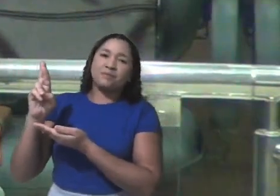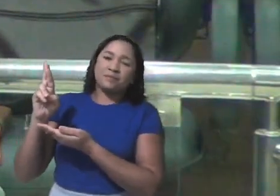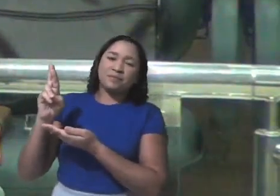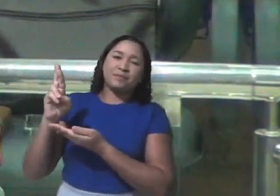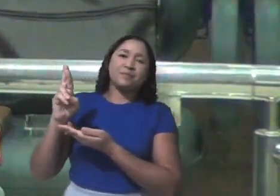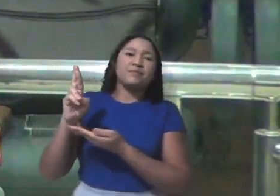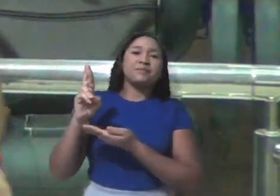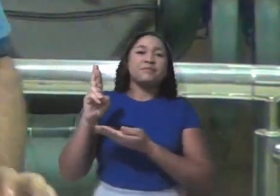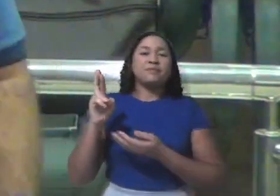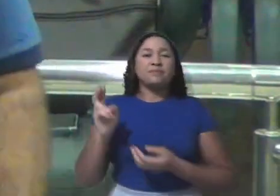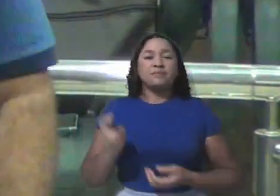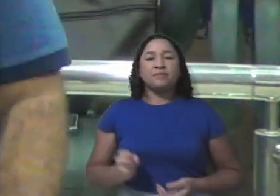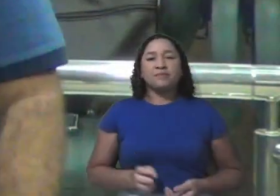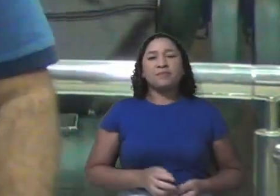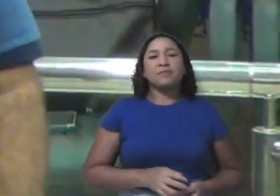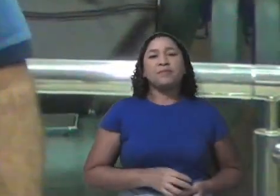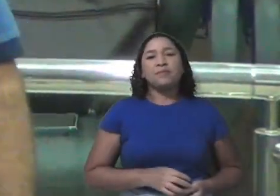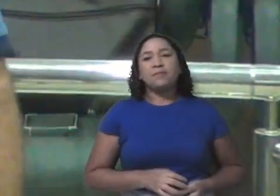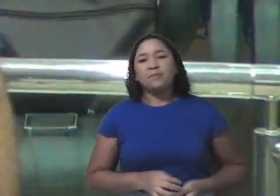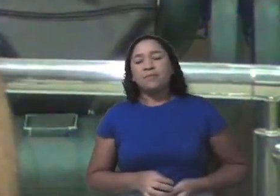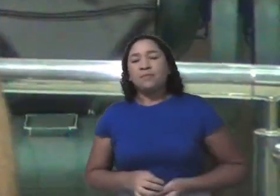Senhor.